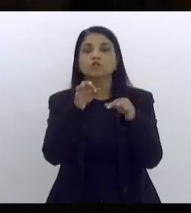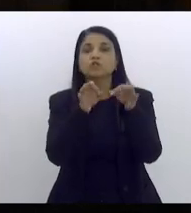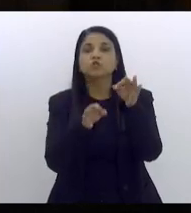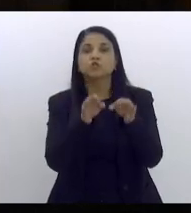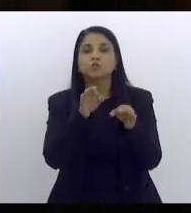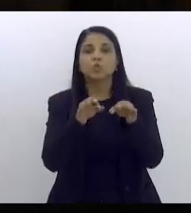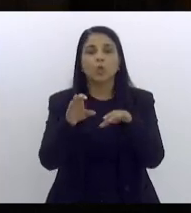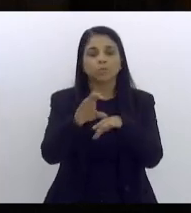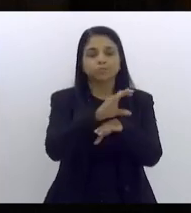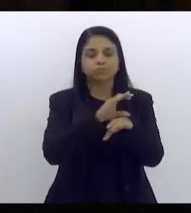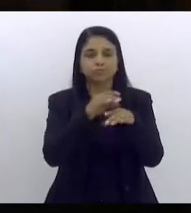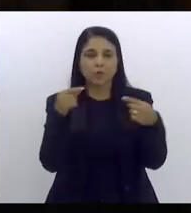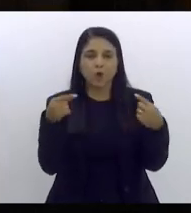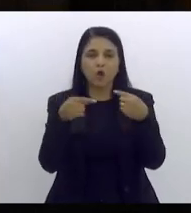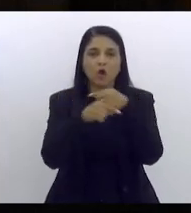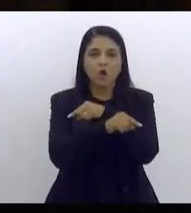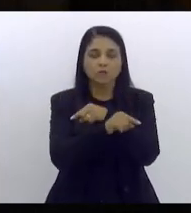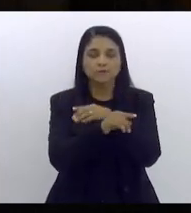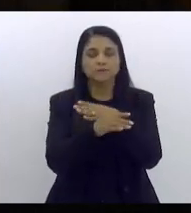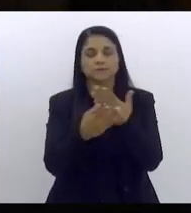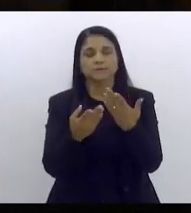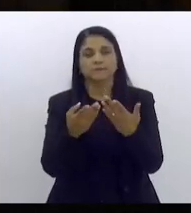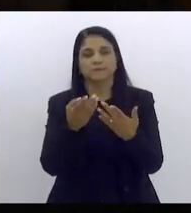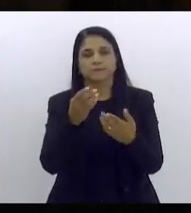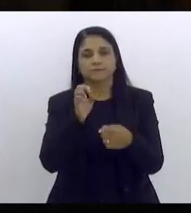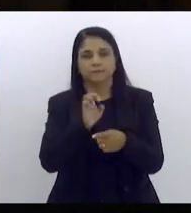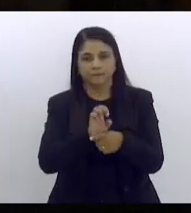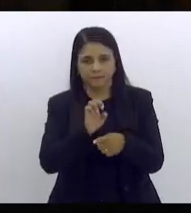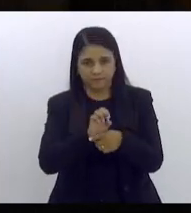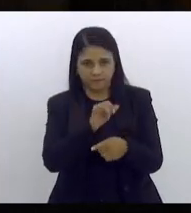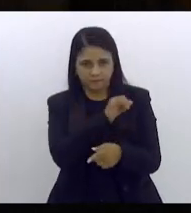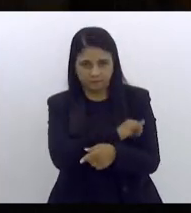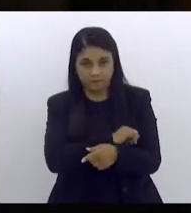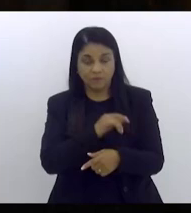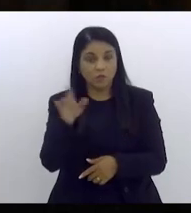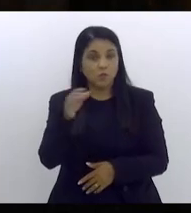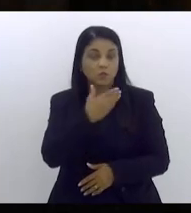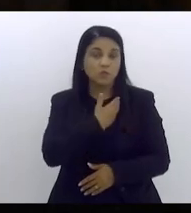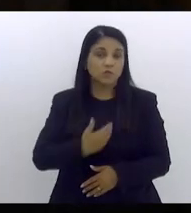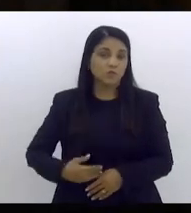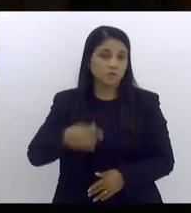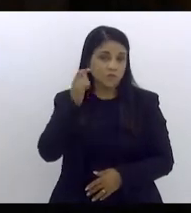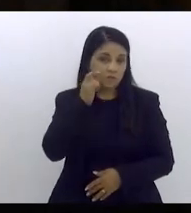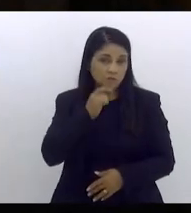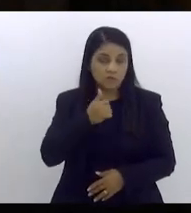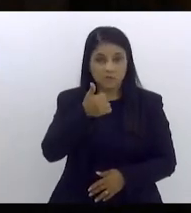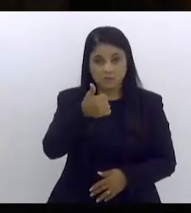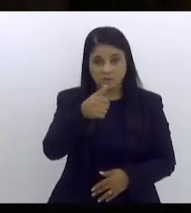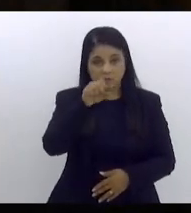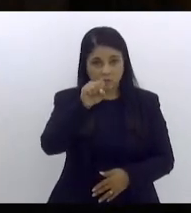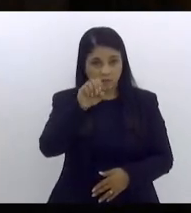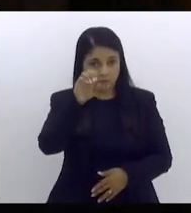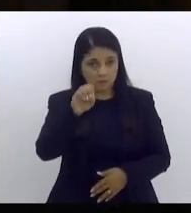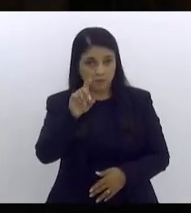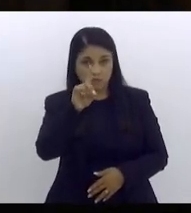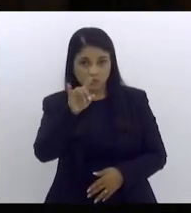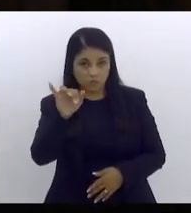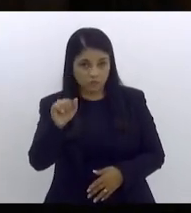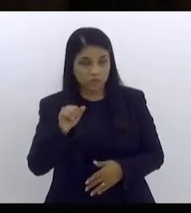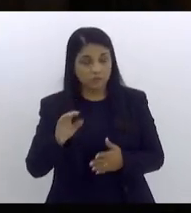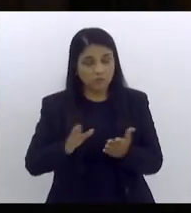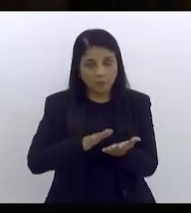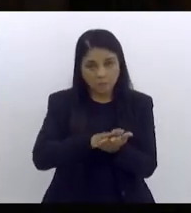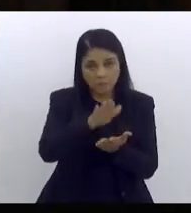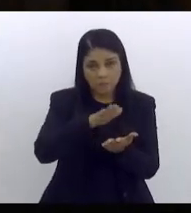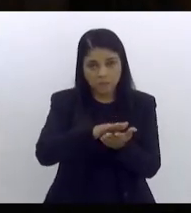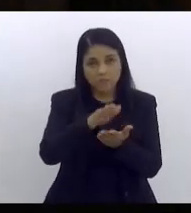afronta à Constituição do Estado. E o governador tem 180 dias, desde a publicação do acórdão,